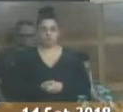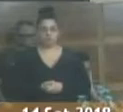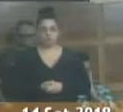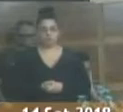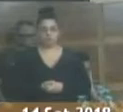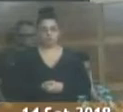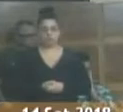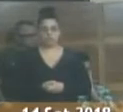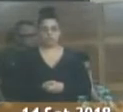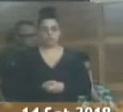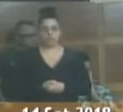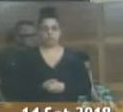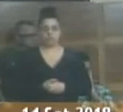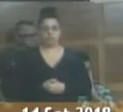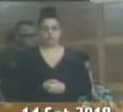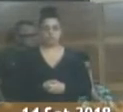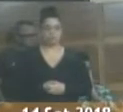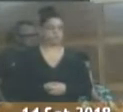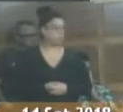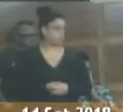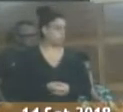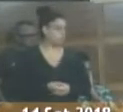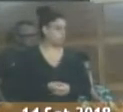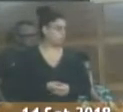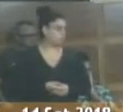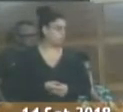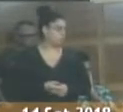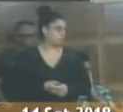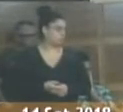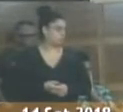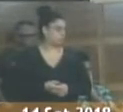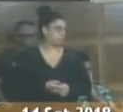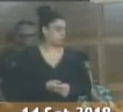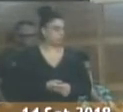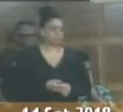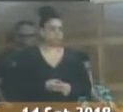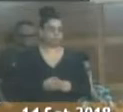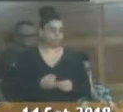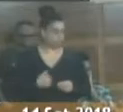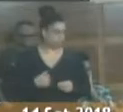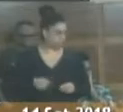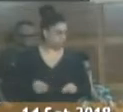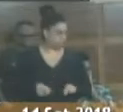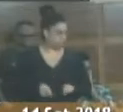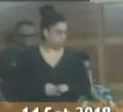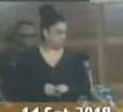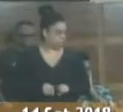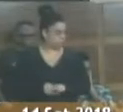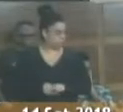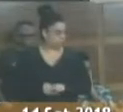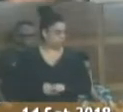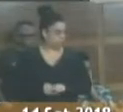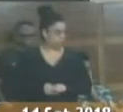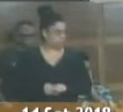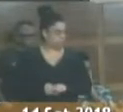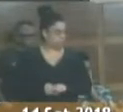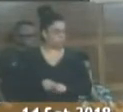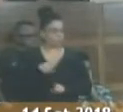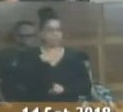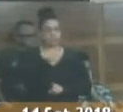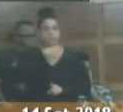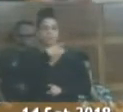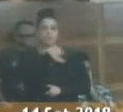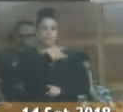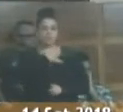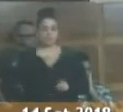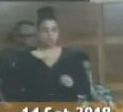indígenas, isso que acontece. E a outra que eu também eu tenho medo de estar